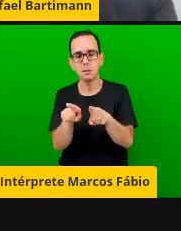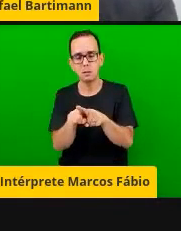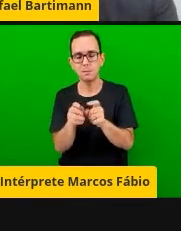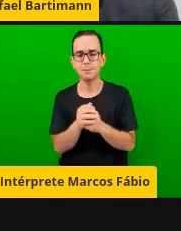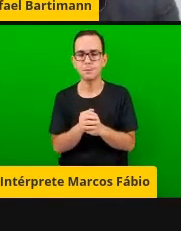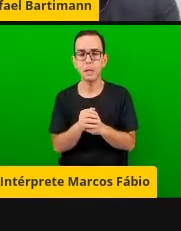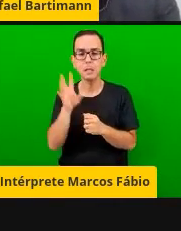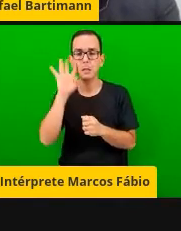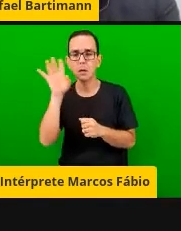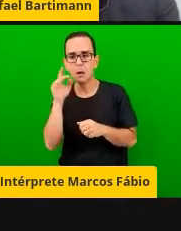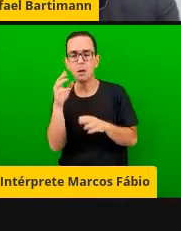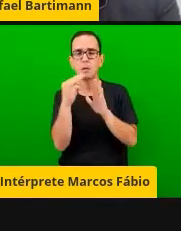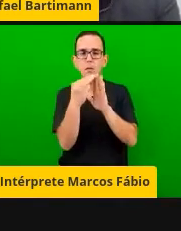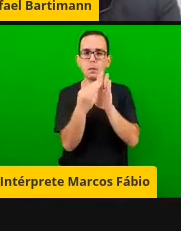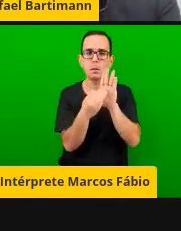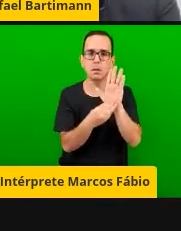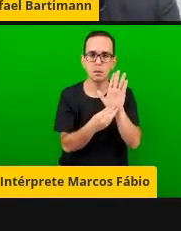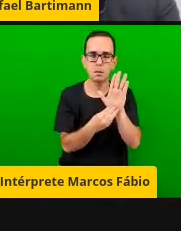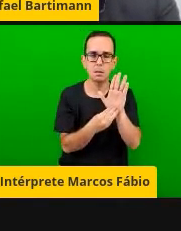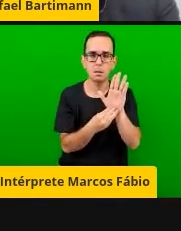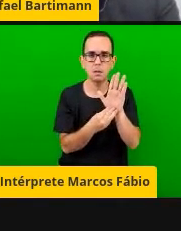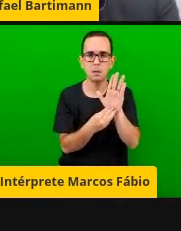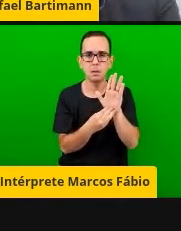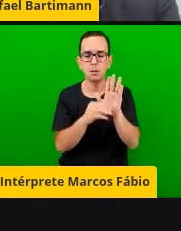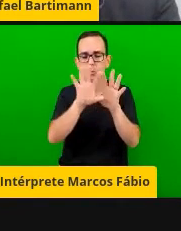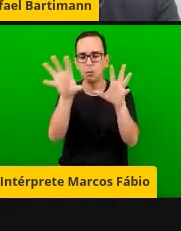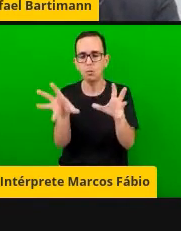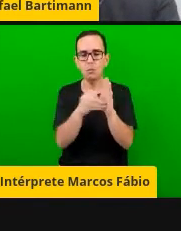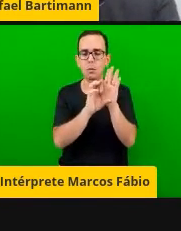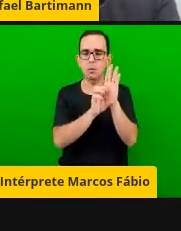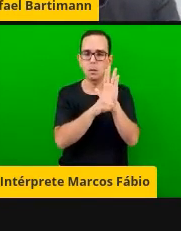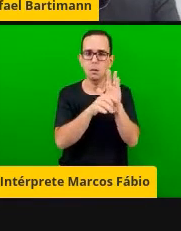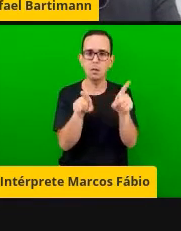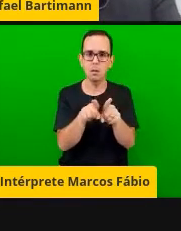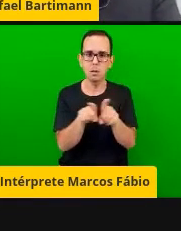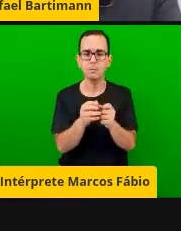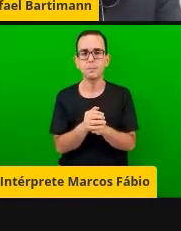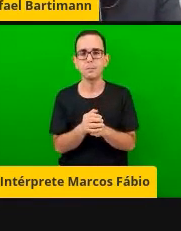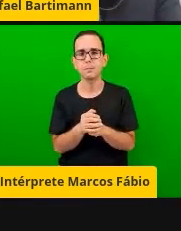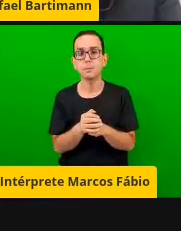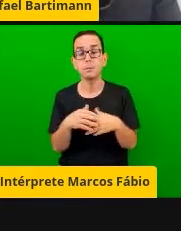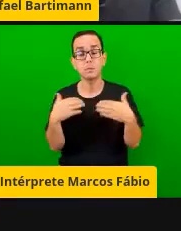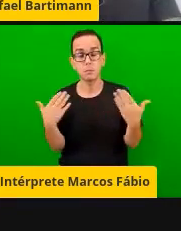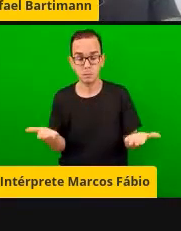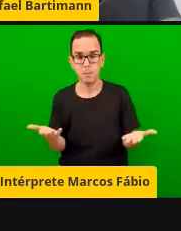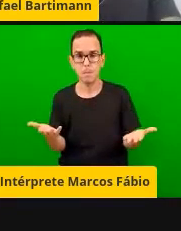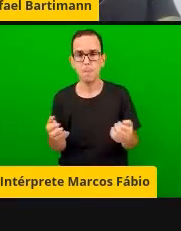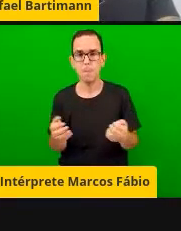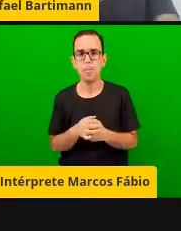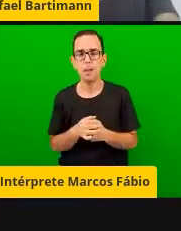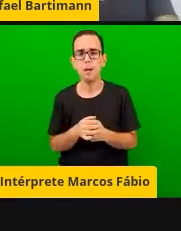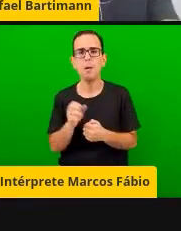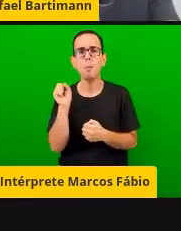quanto metodológicas da abordagem dos conceitos. Para que isso aconteça,